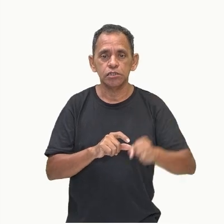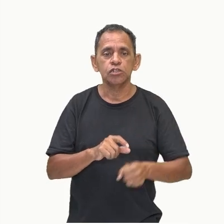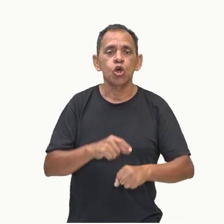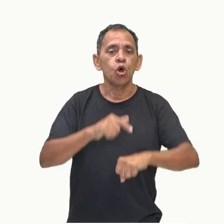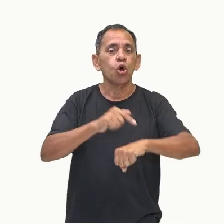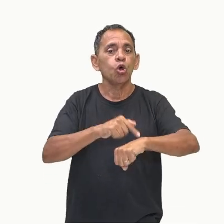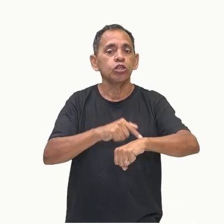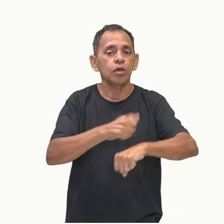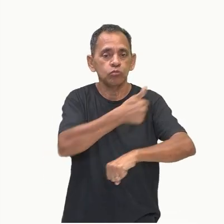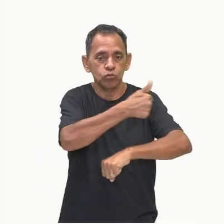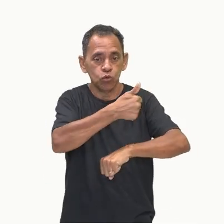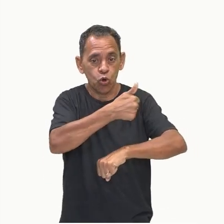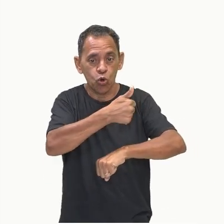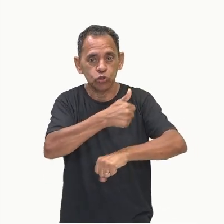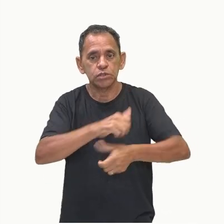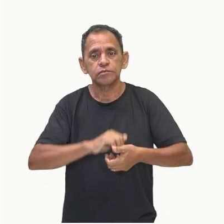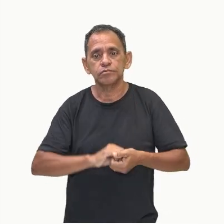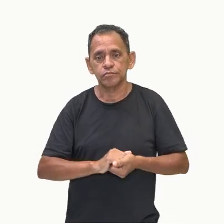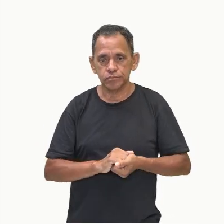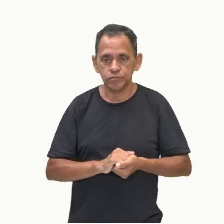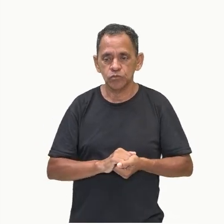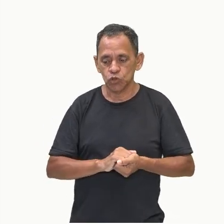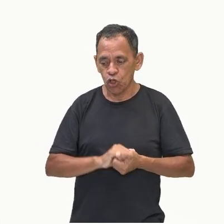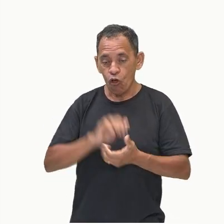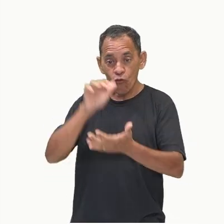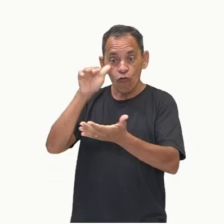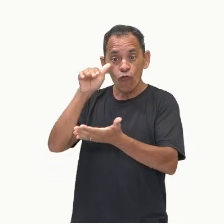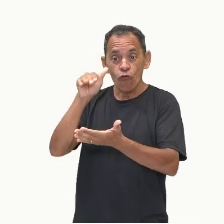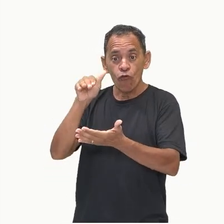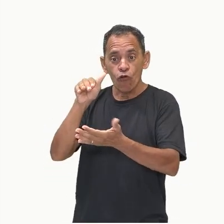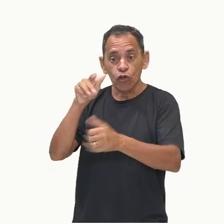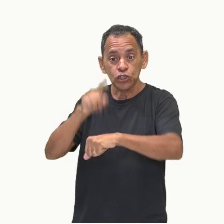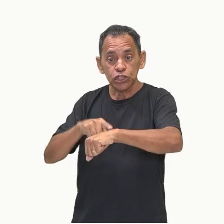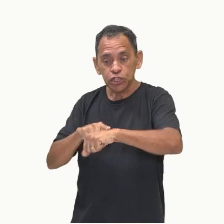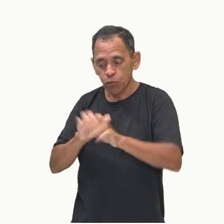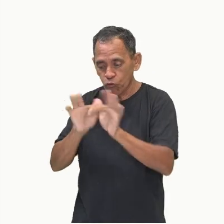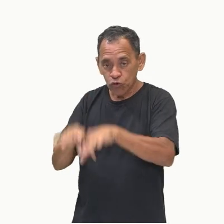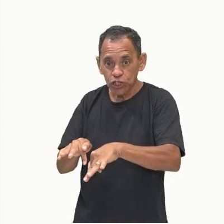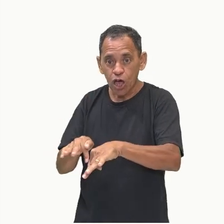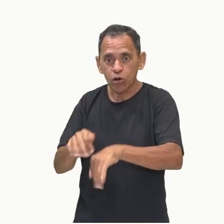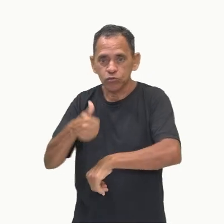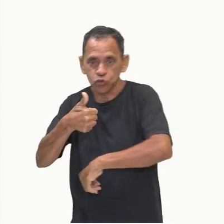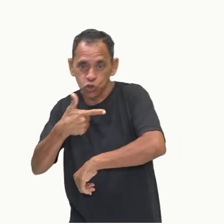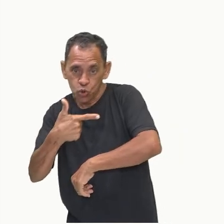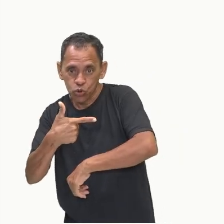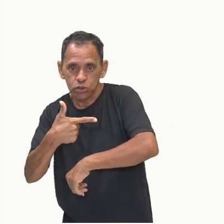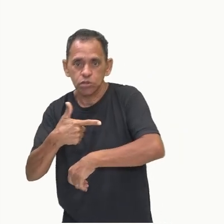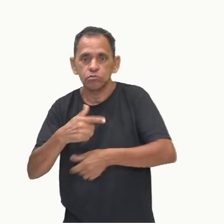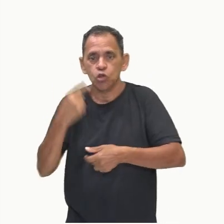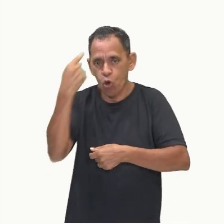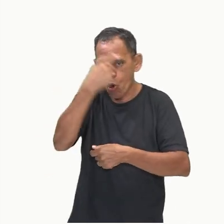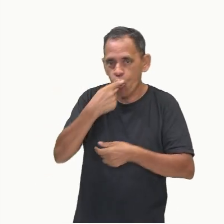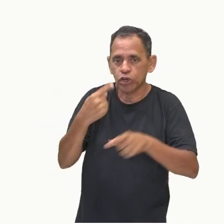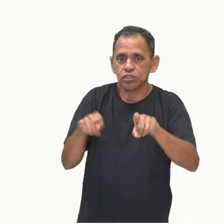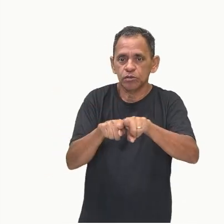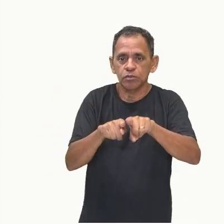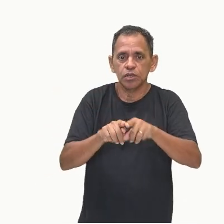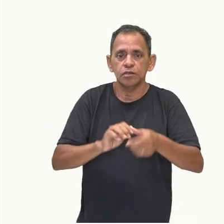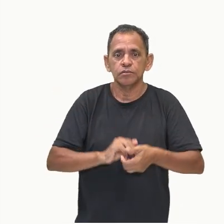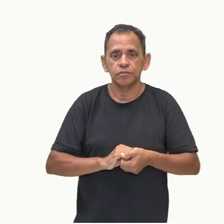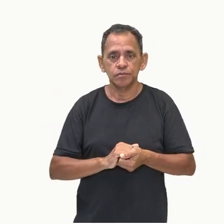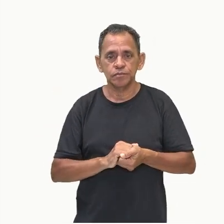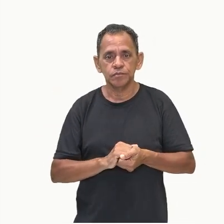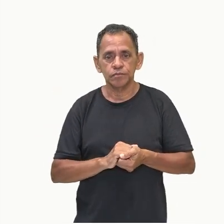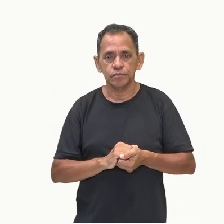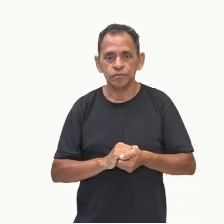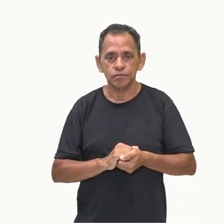o tempo final tá aqui ó 12 então observem que nesse caso o tempo Inicial não foi zero tá pessoal não